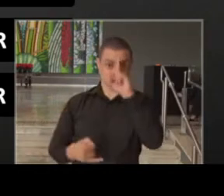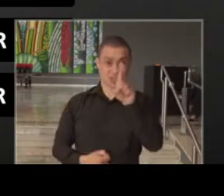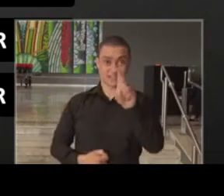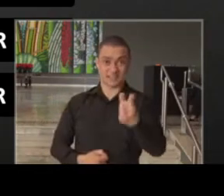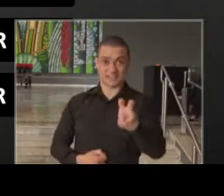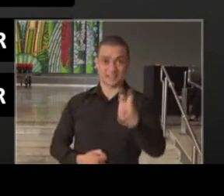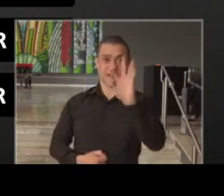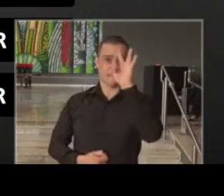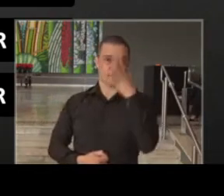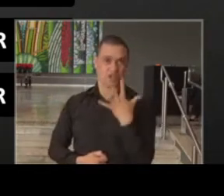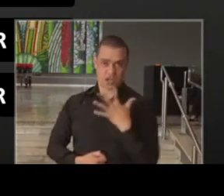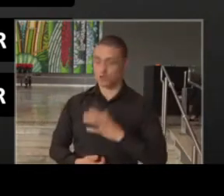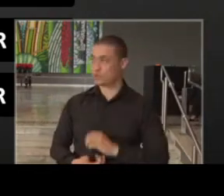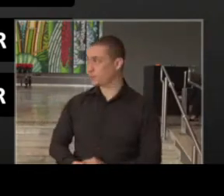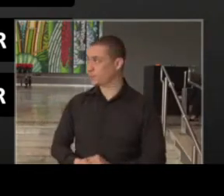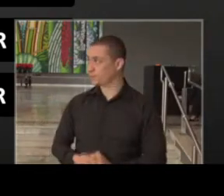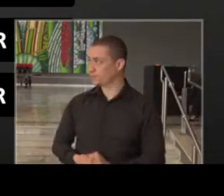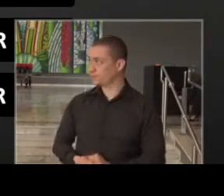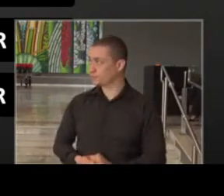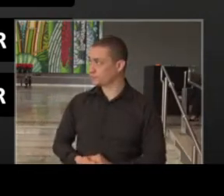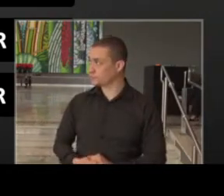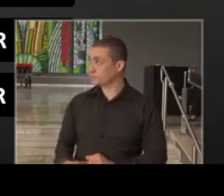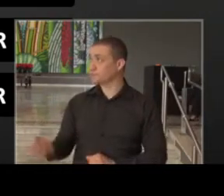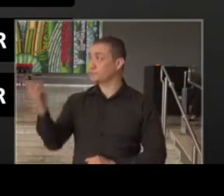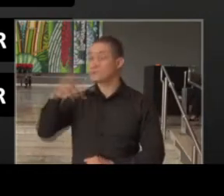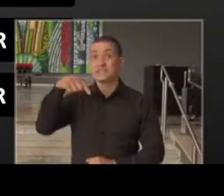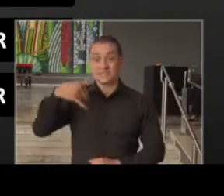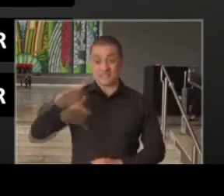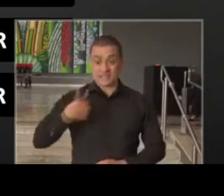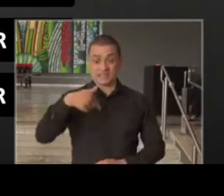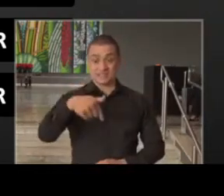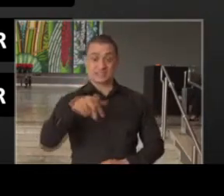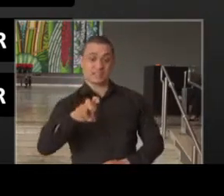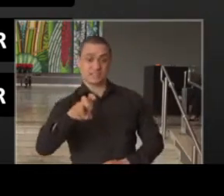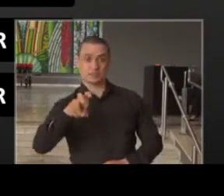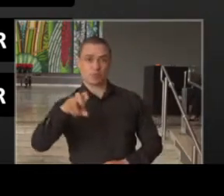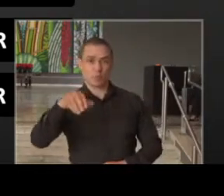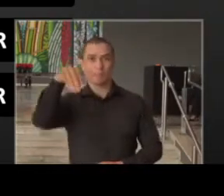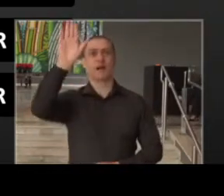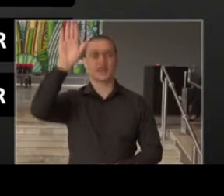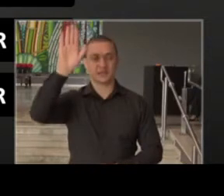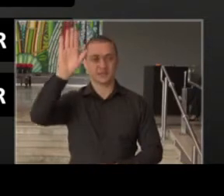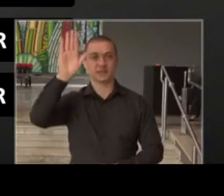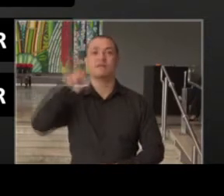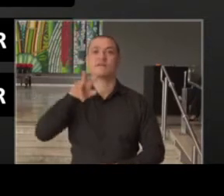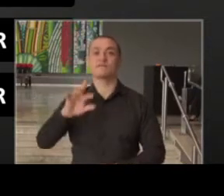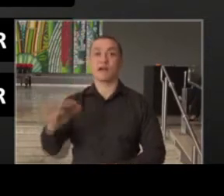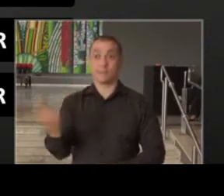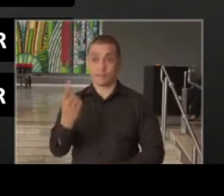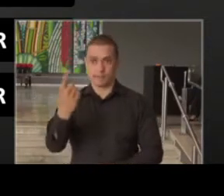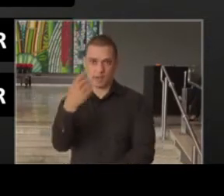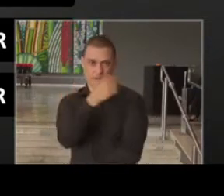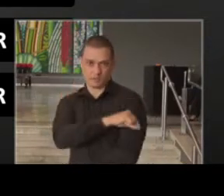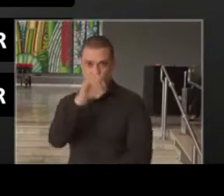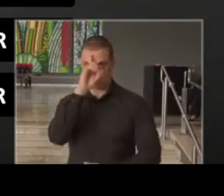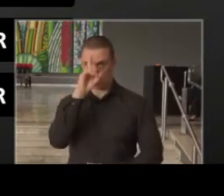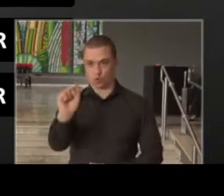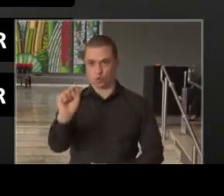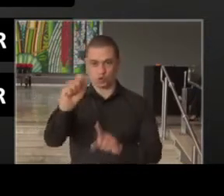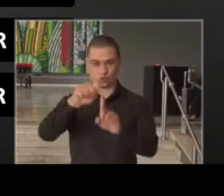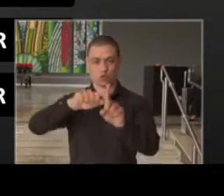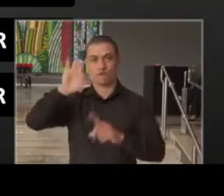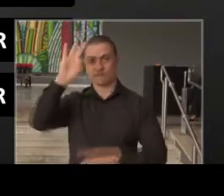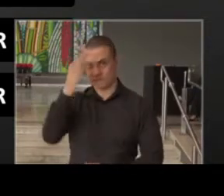15 de fevereiro. 75 anos ou mais, nós teremos a primeira dose em 8 de